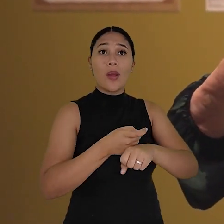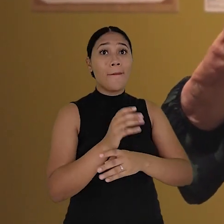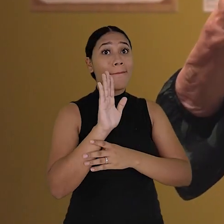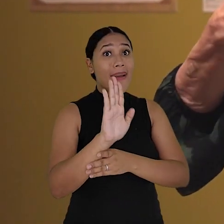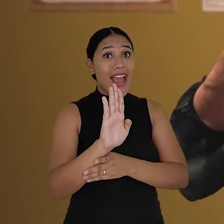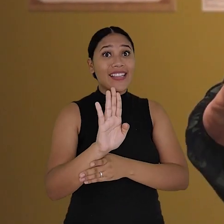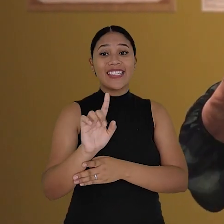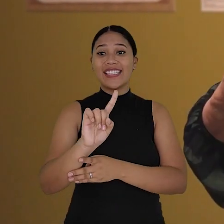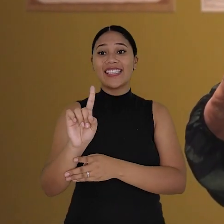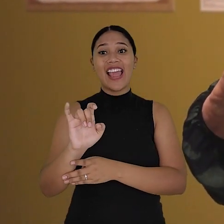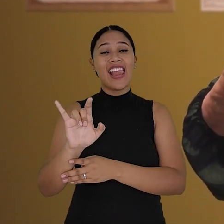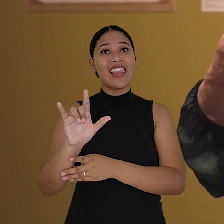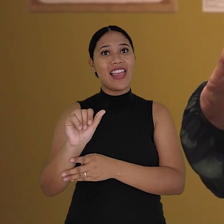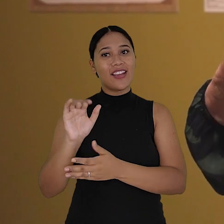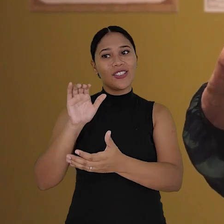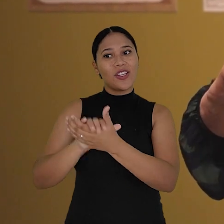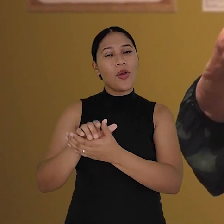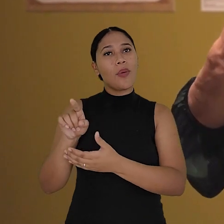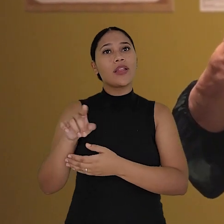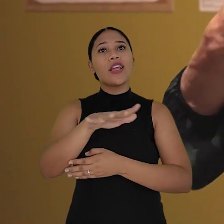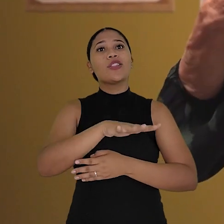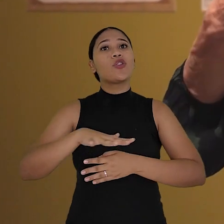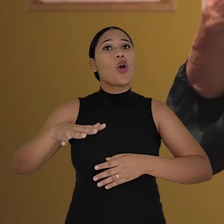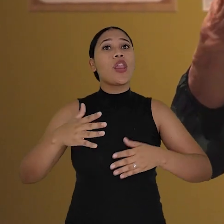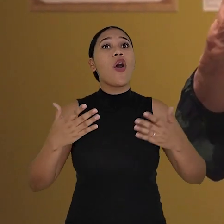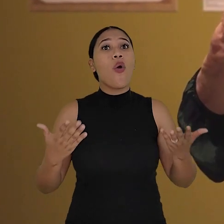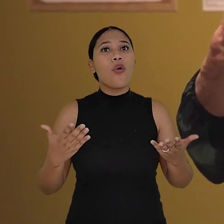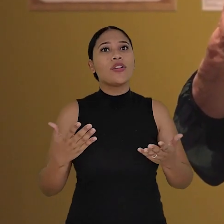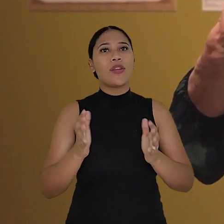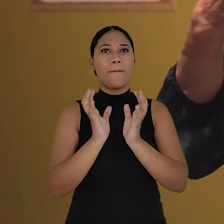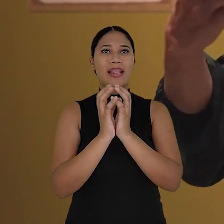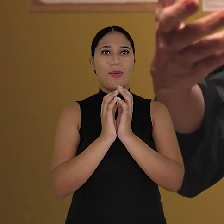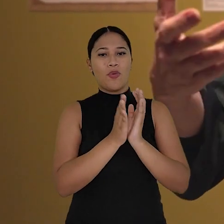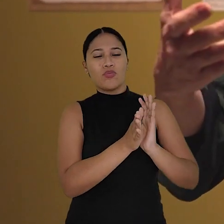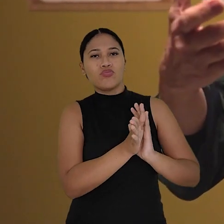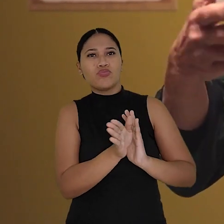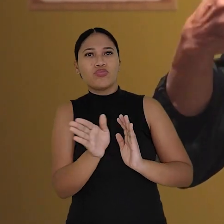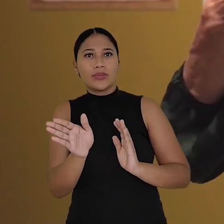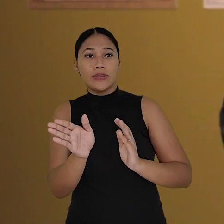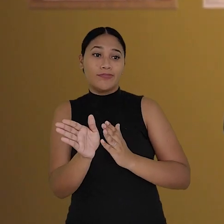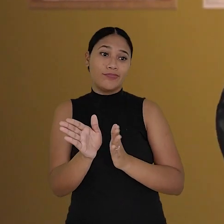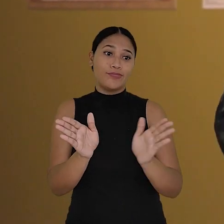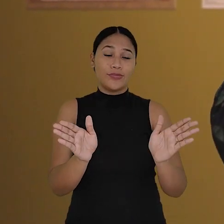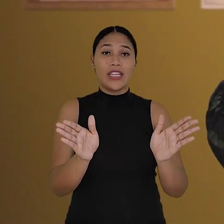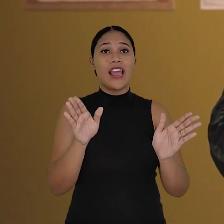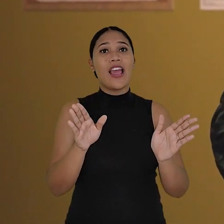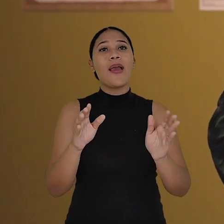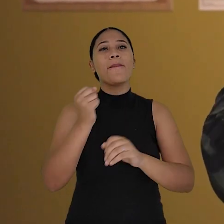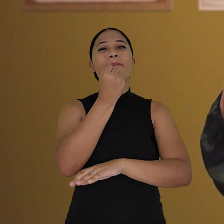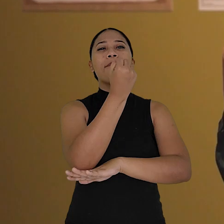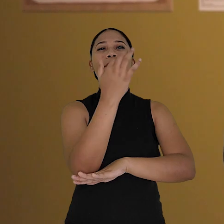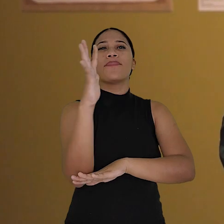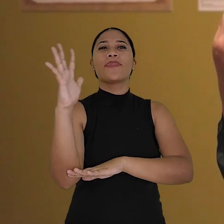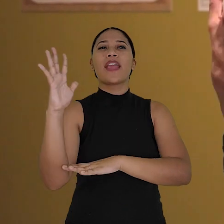duro, mas que Zélia era da zona da mata de Pernambuco e que ela trouxe para